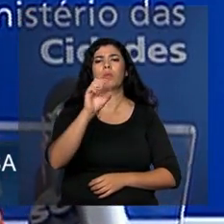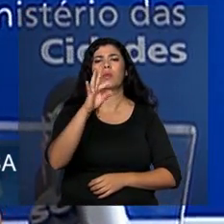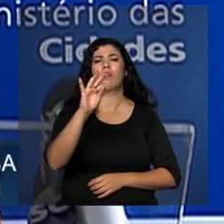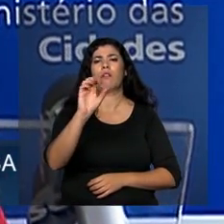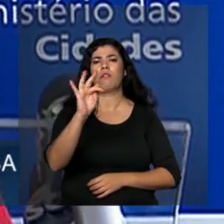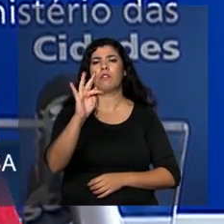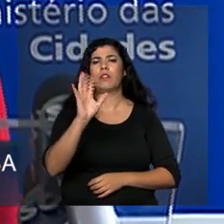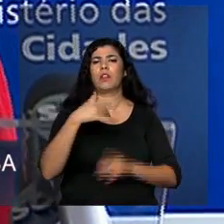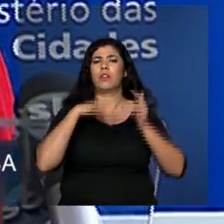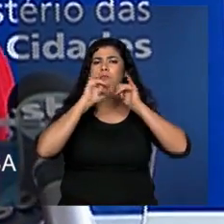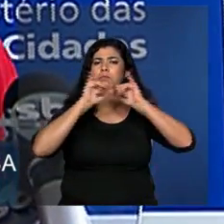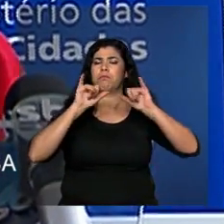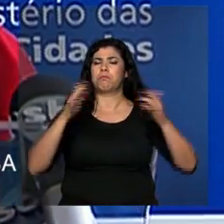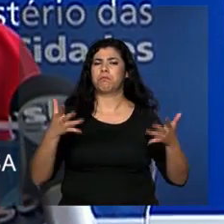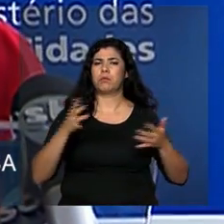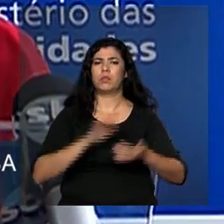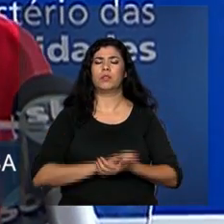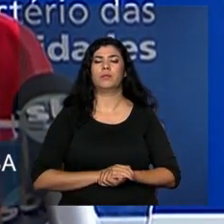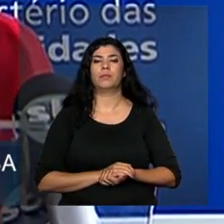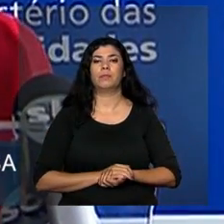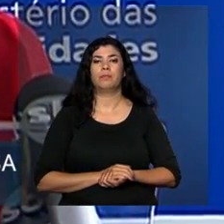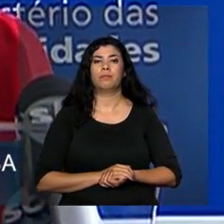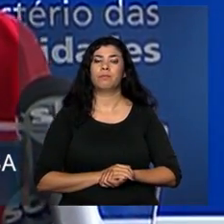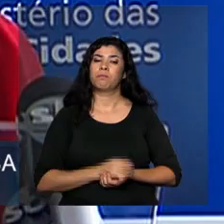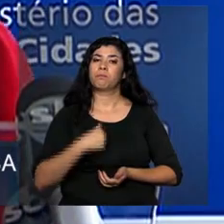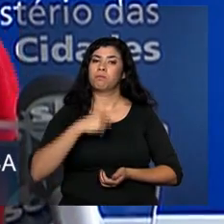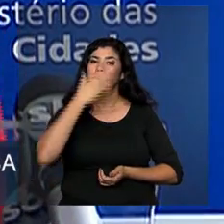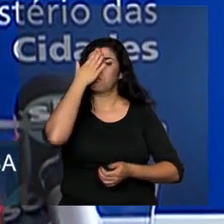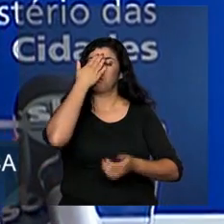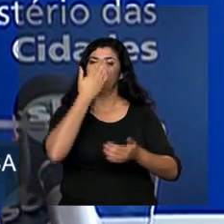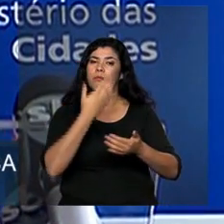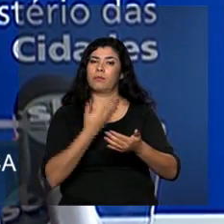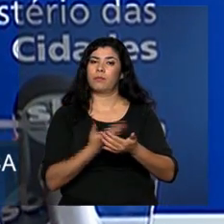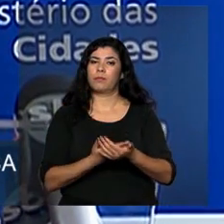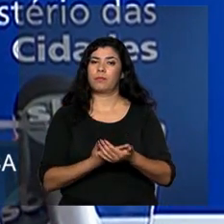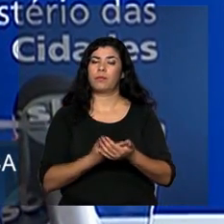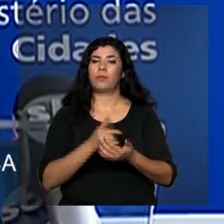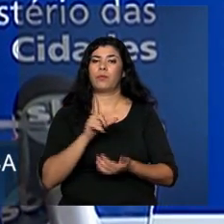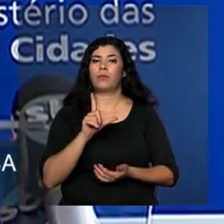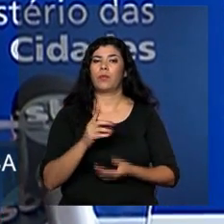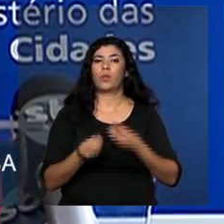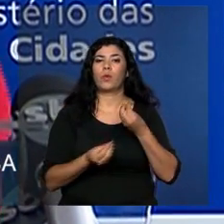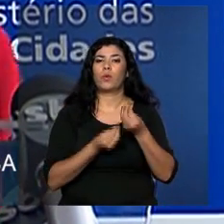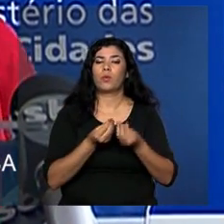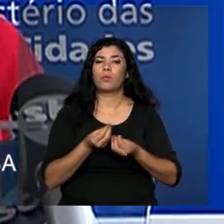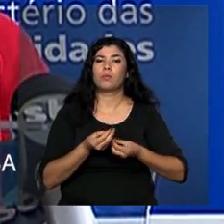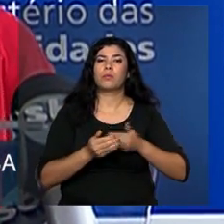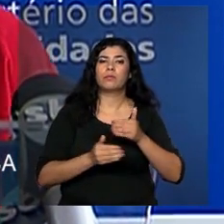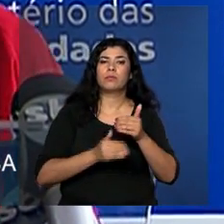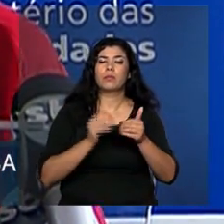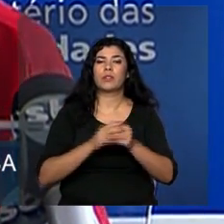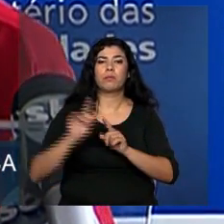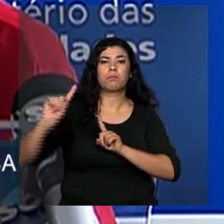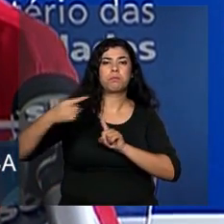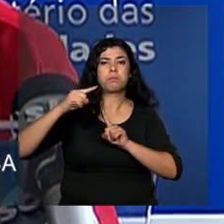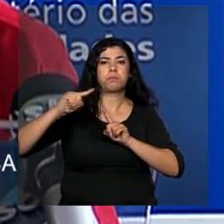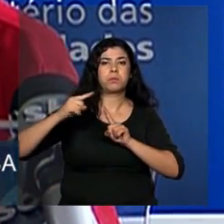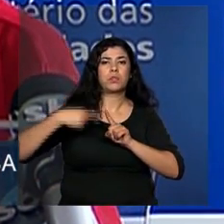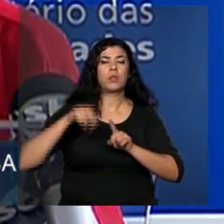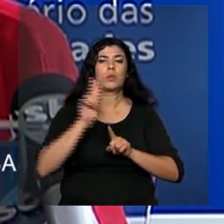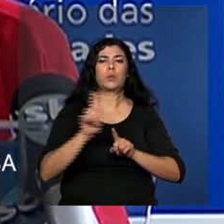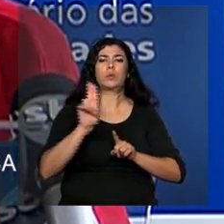ser divulgado? Olha, eu acho que do jeito que a coisa vai, vocês vão esgotar os nomes,